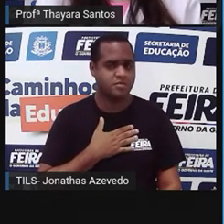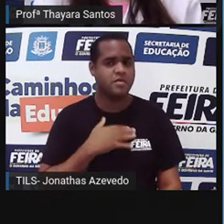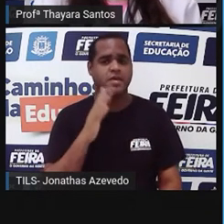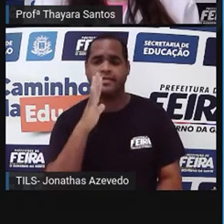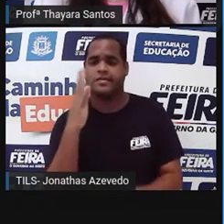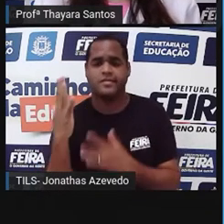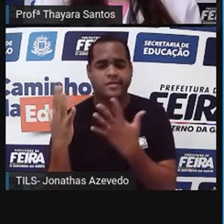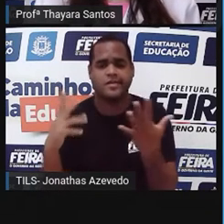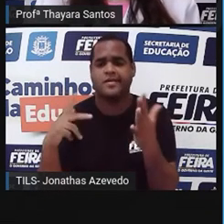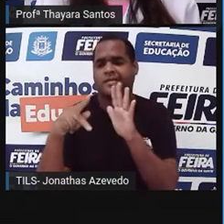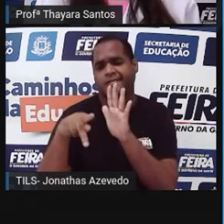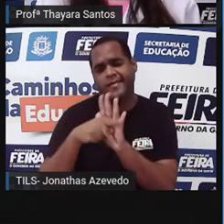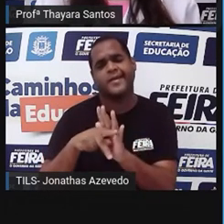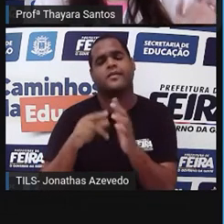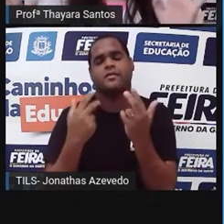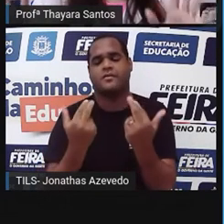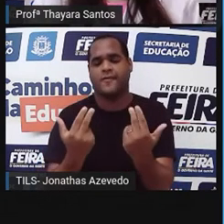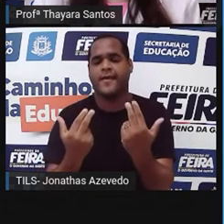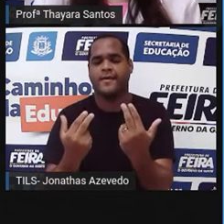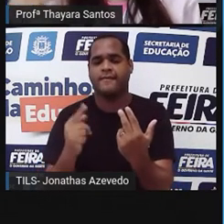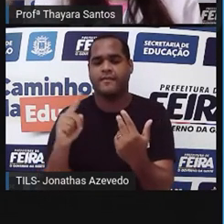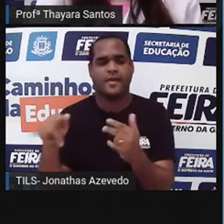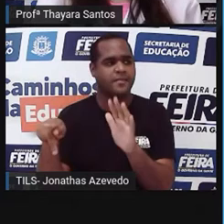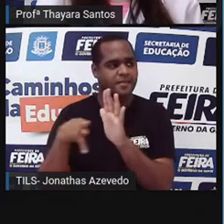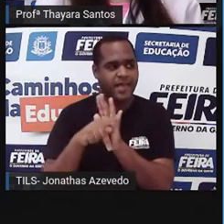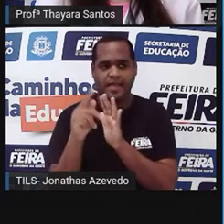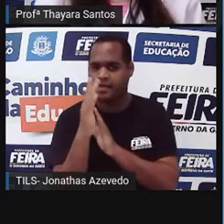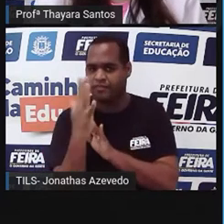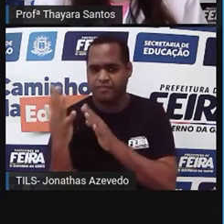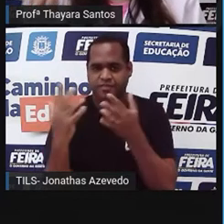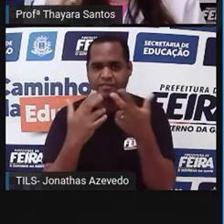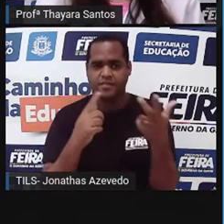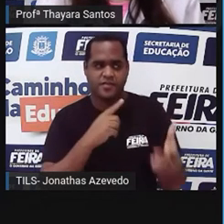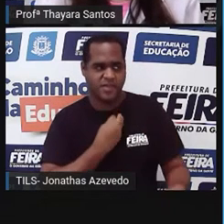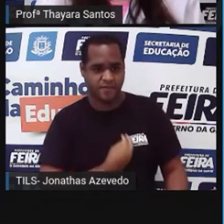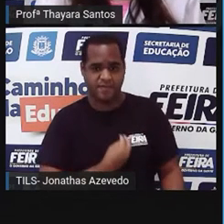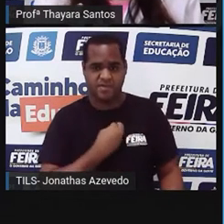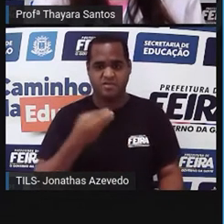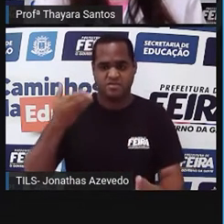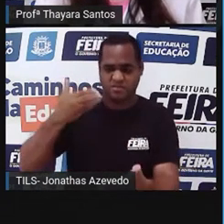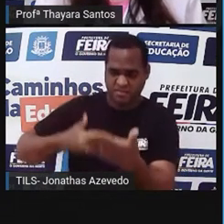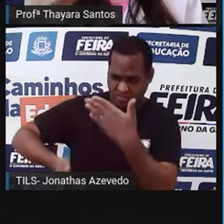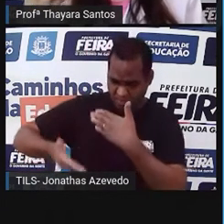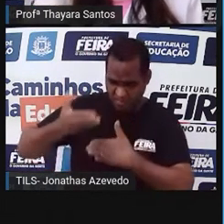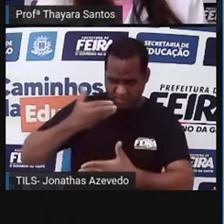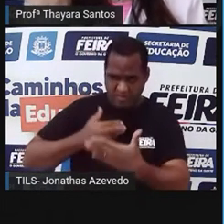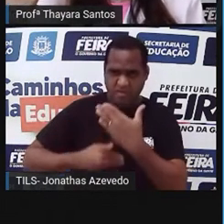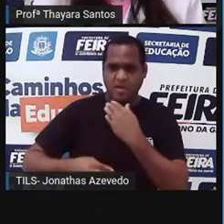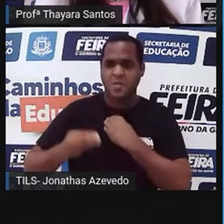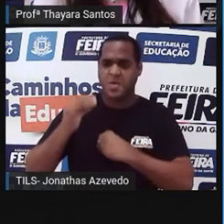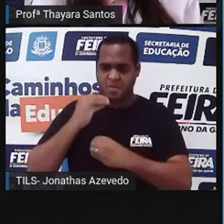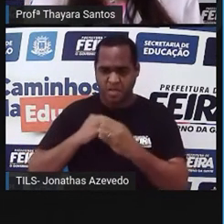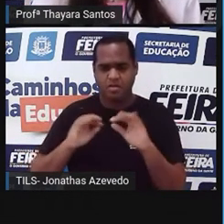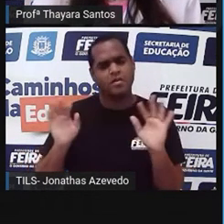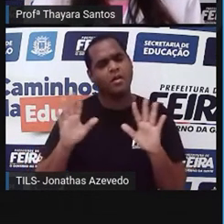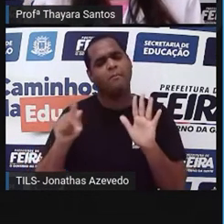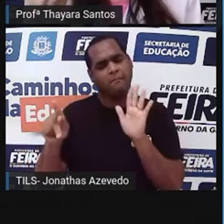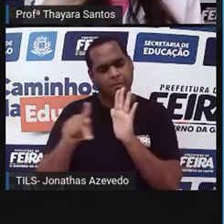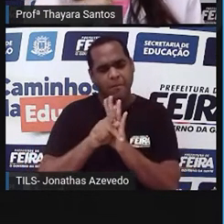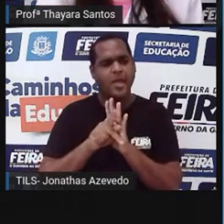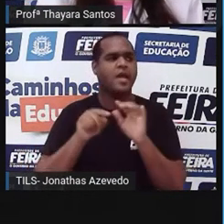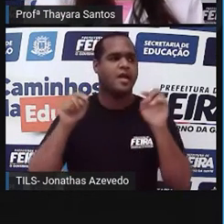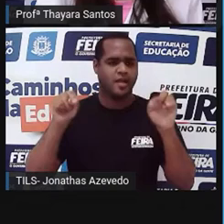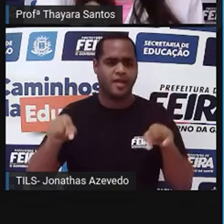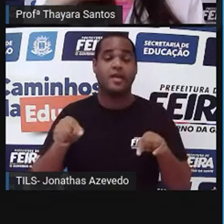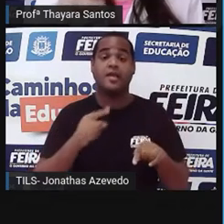também faz parte dessa natureza. Ela não está lá. A natureza não existe para servir a gente. A gente faz parte dela. Então, a